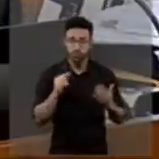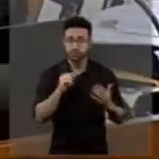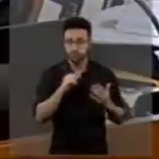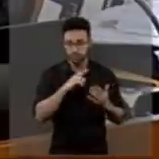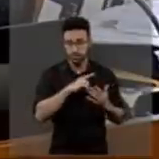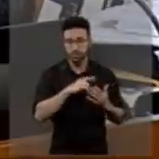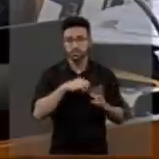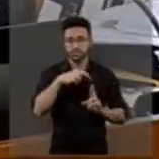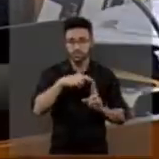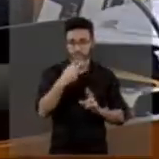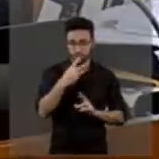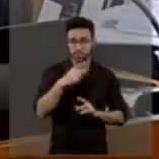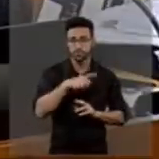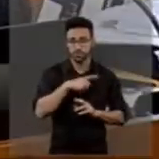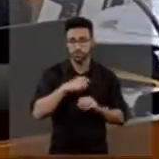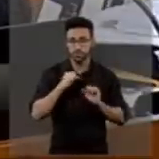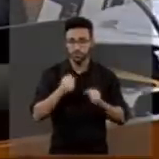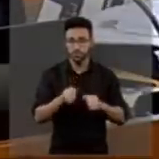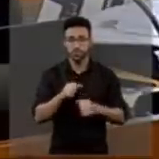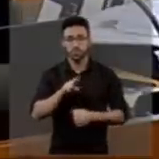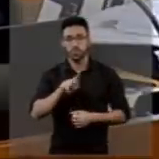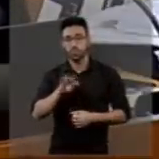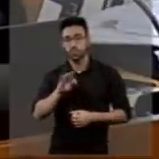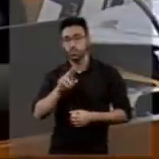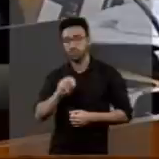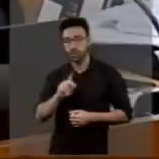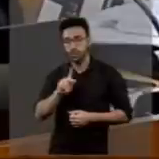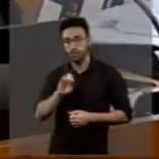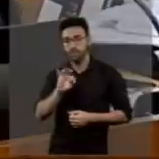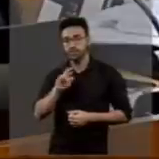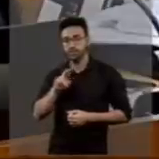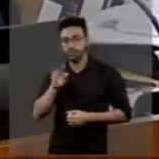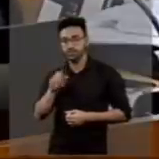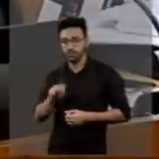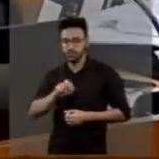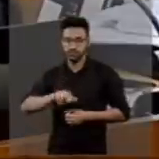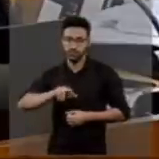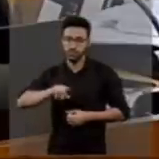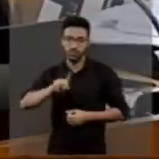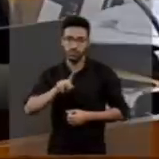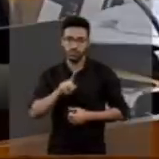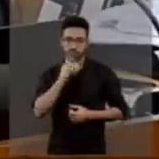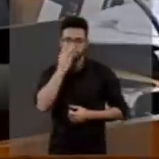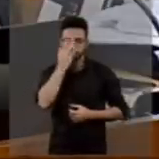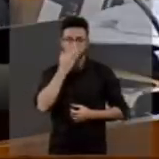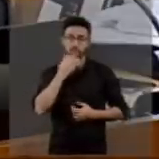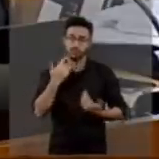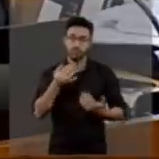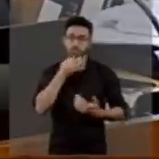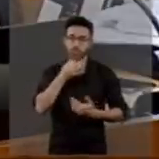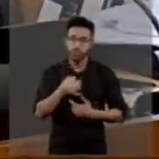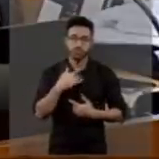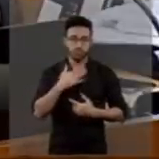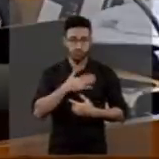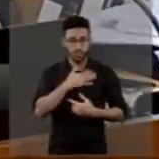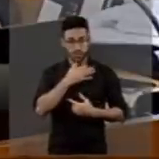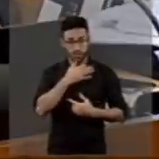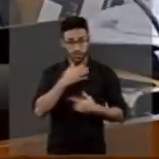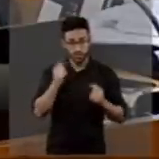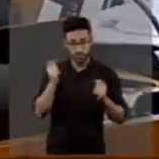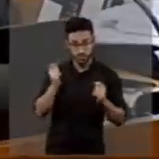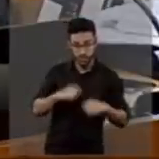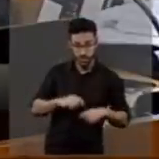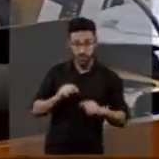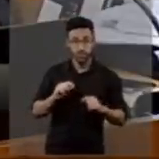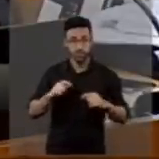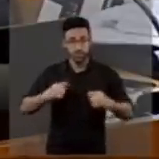Então, não é ultra petita. Simplesmente, os argumentos que foram utilizados e que levariam, ao meu ver, à conclusão da